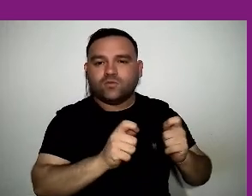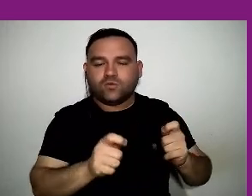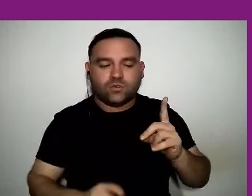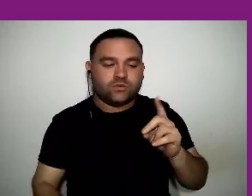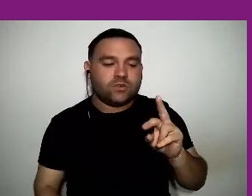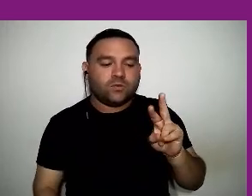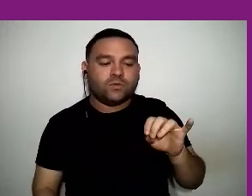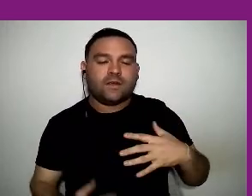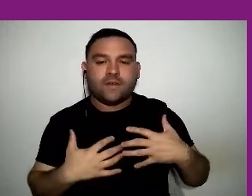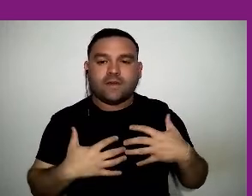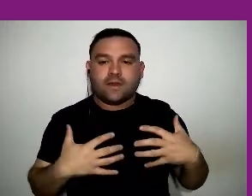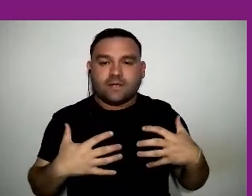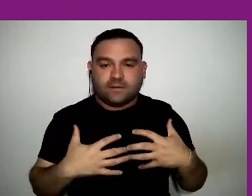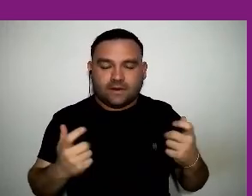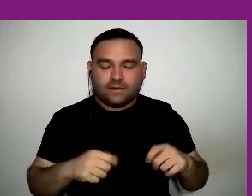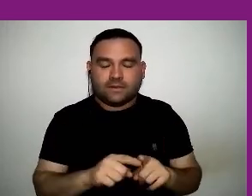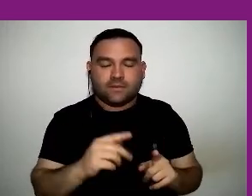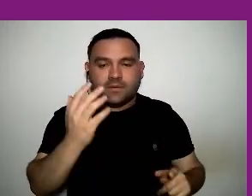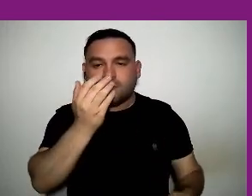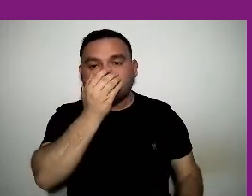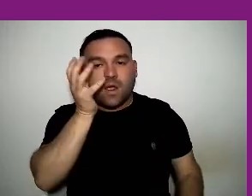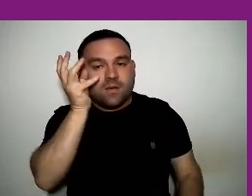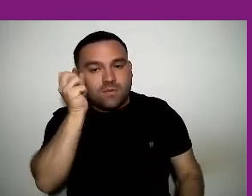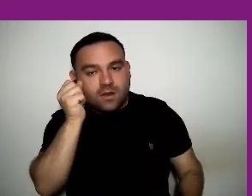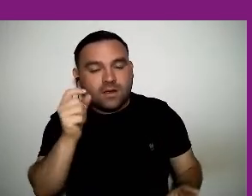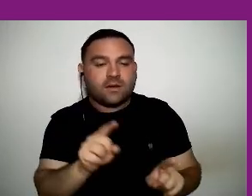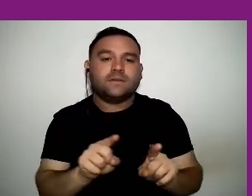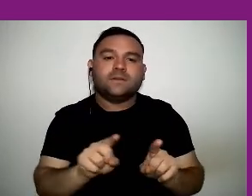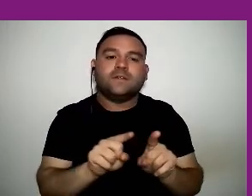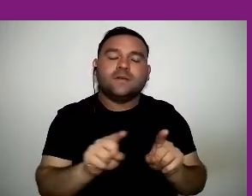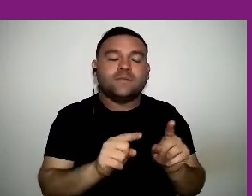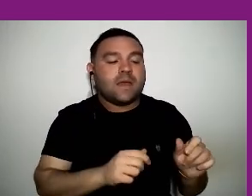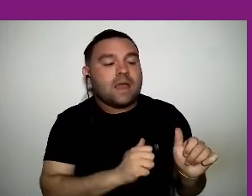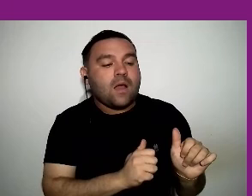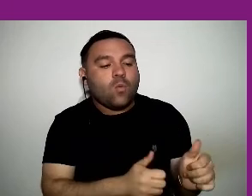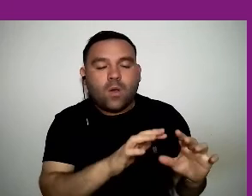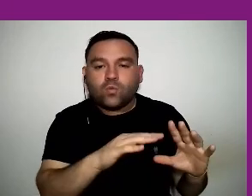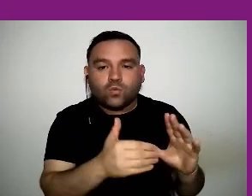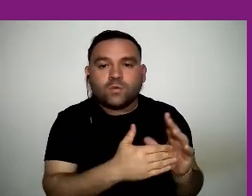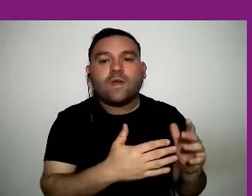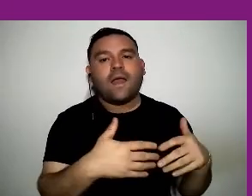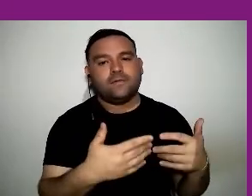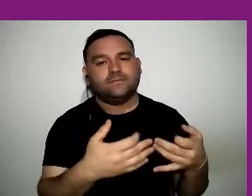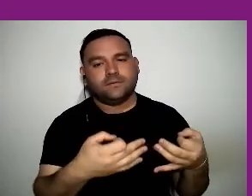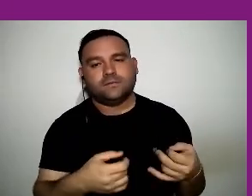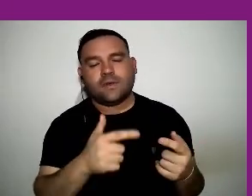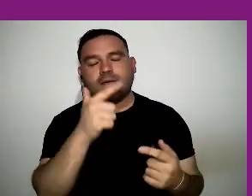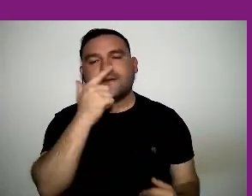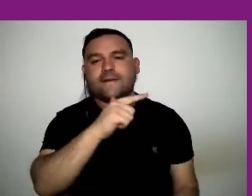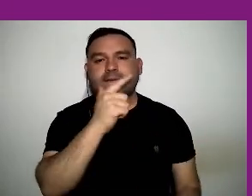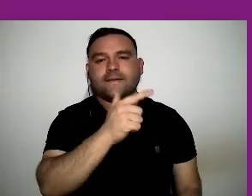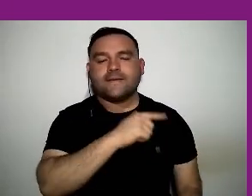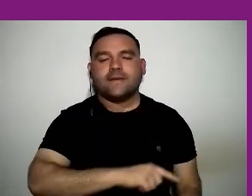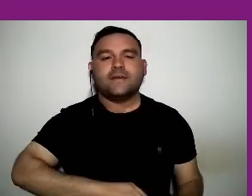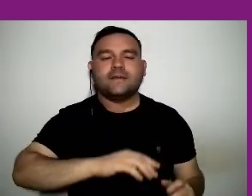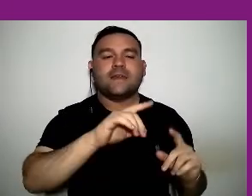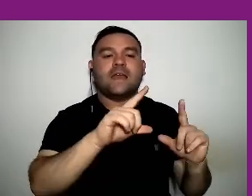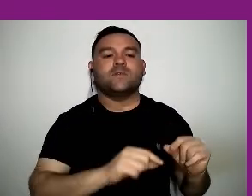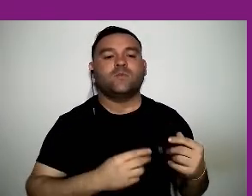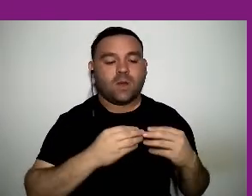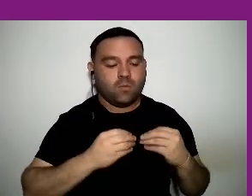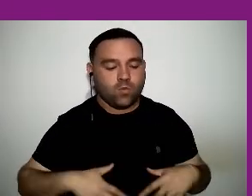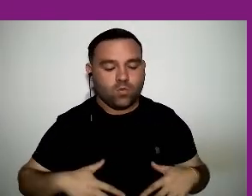drive respiratório através da sedação e o acompanhamento disso, aí sim nós conseguimos diminuir a